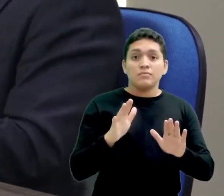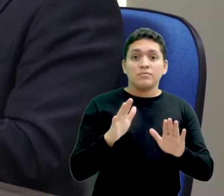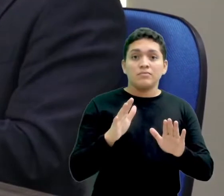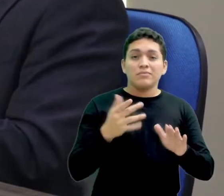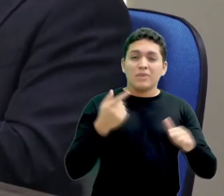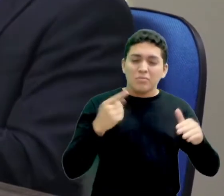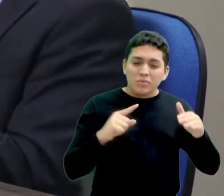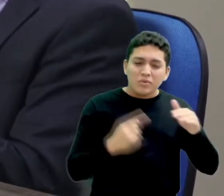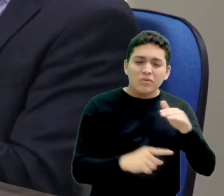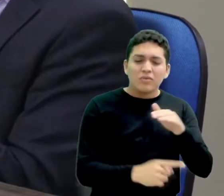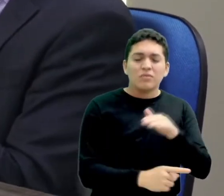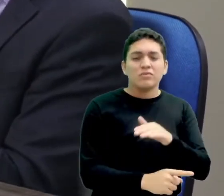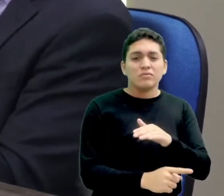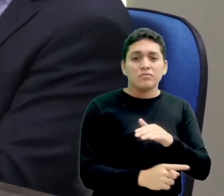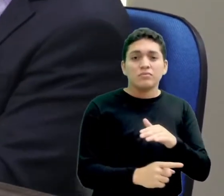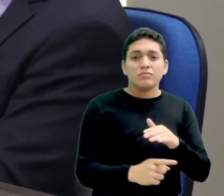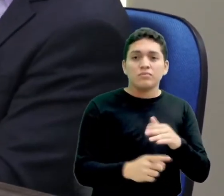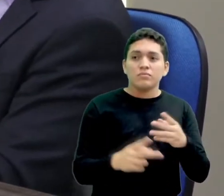profunda. Ora,